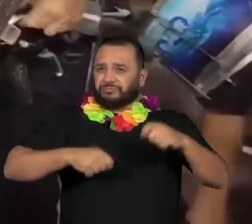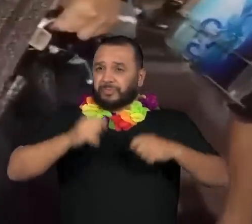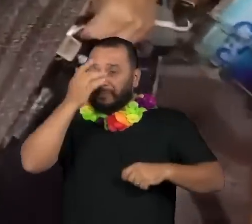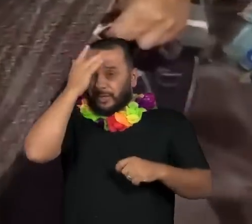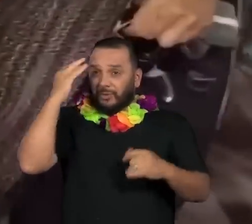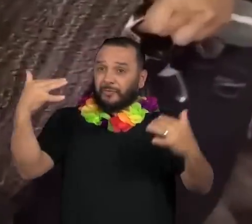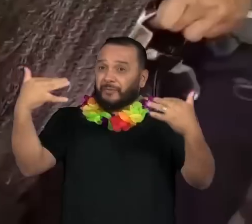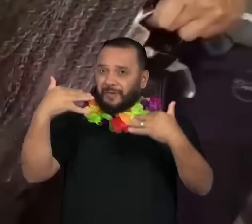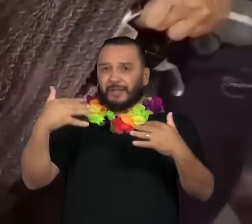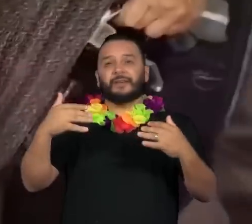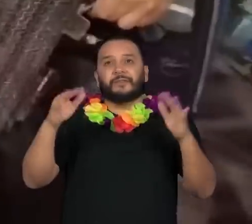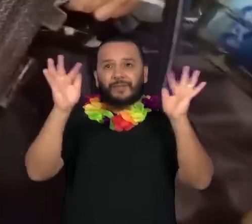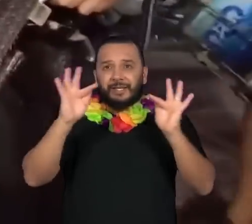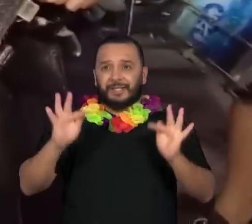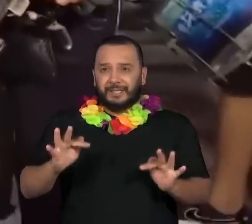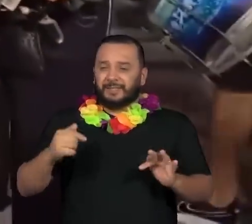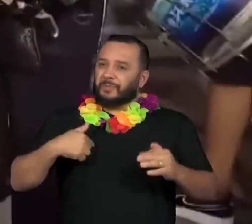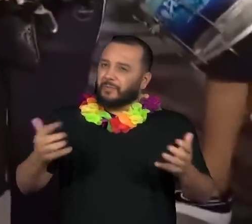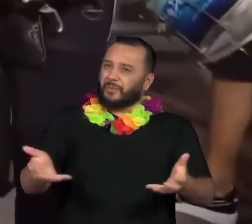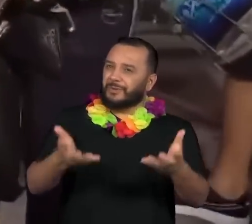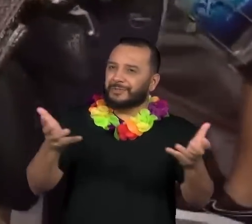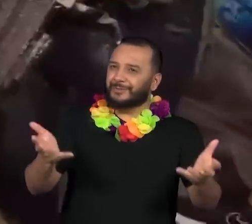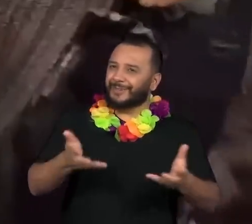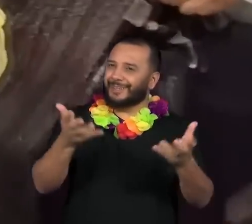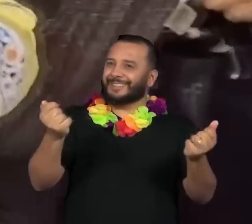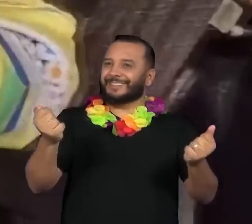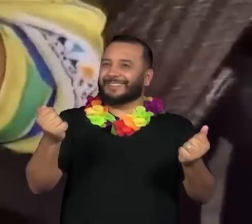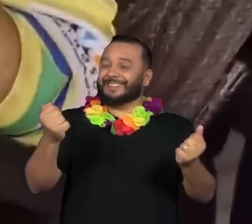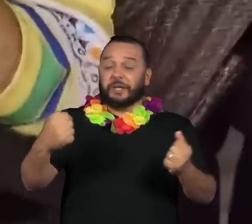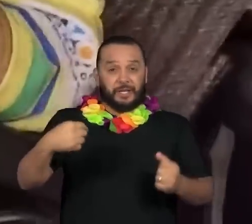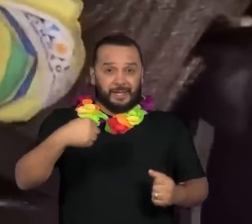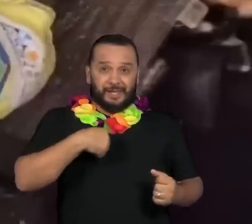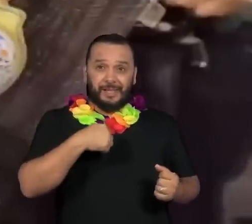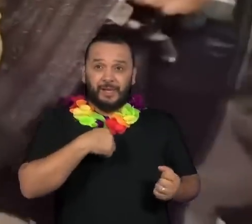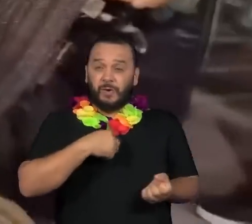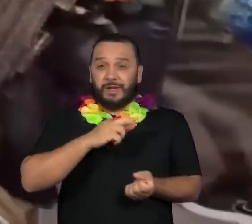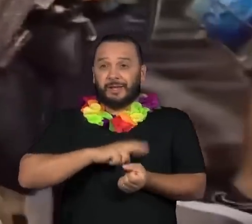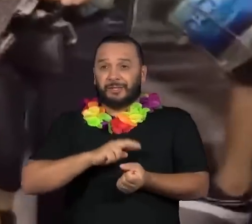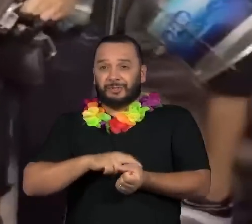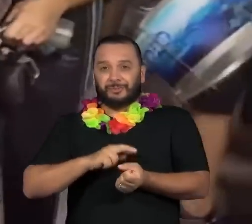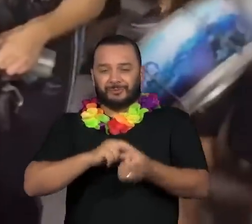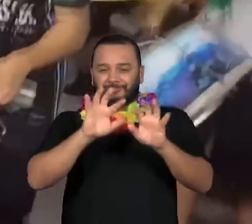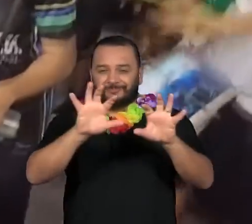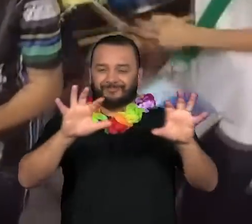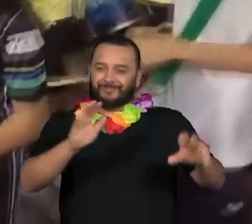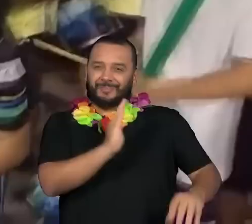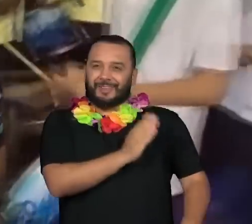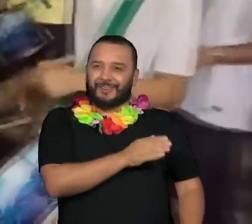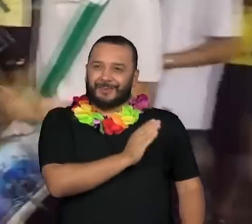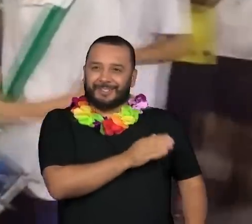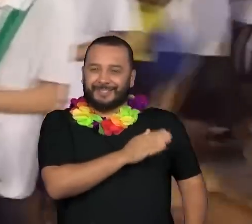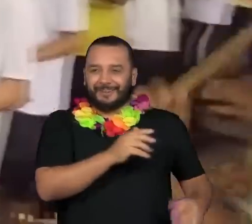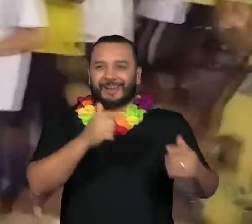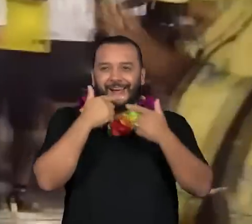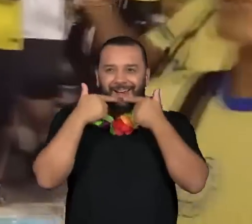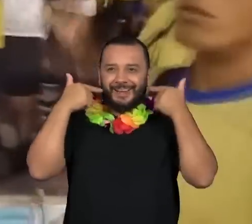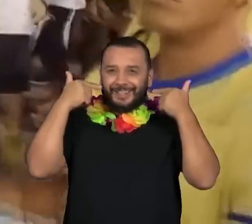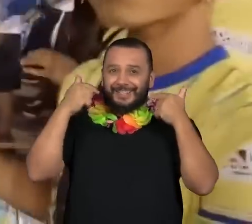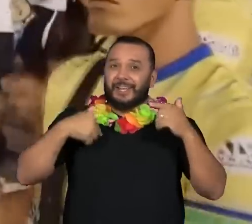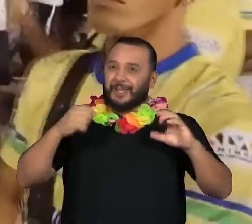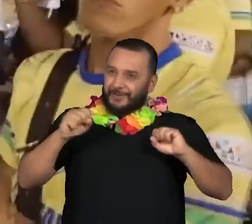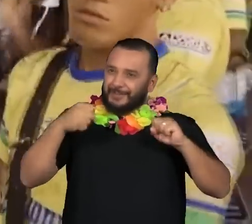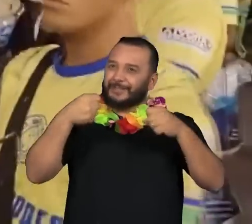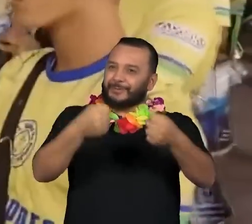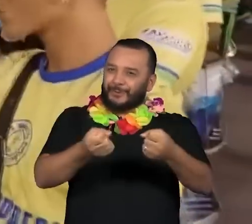sente motivada por ver eu tocar, enquanto o meu ritmo levar alegria no coração de uma pessoa, todo esforço que eu fiz para chegar até